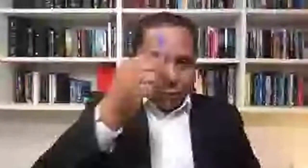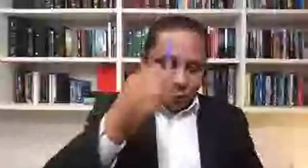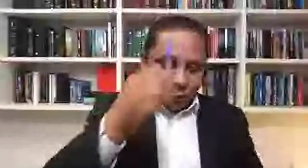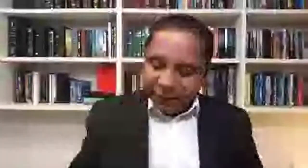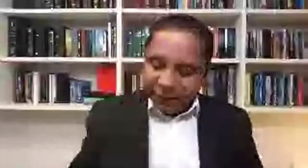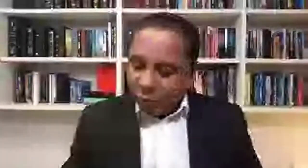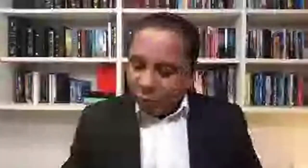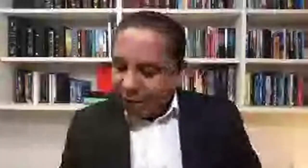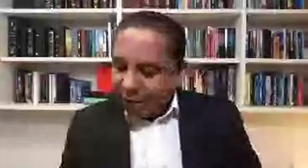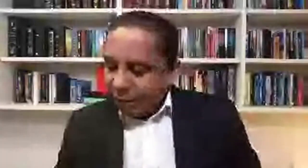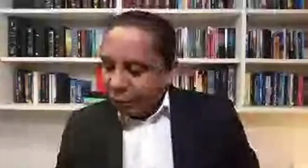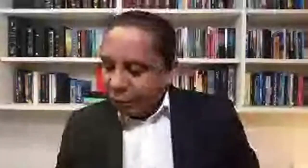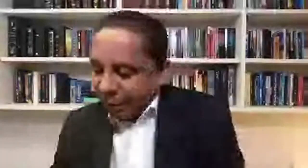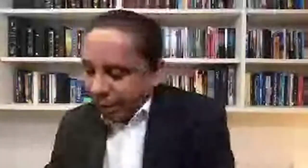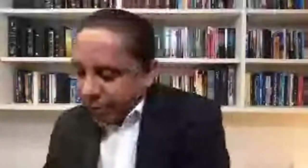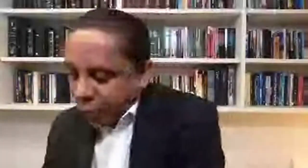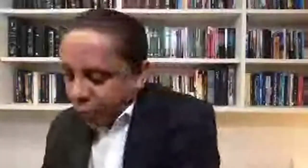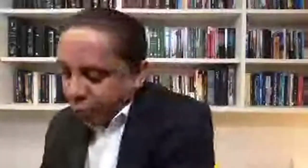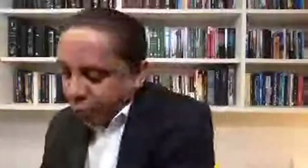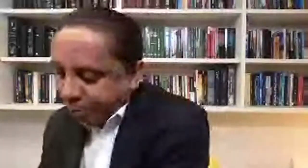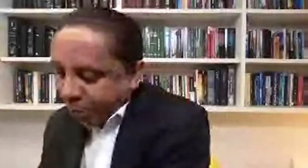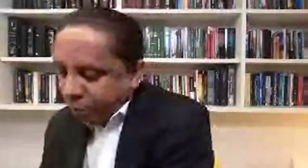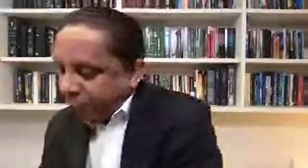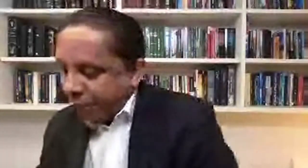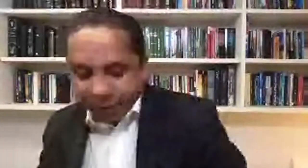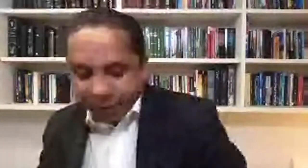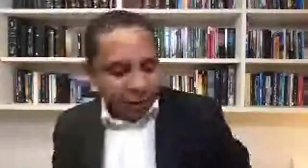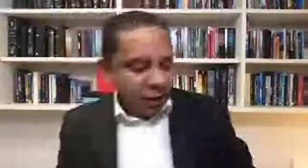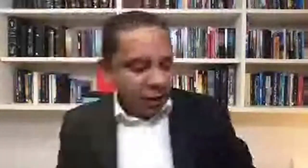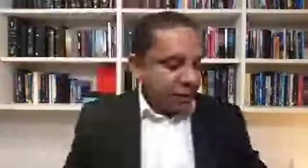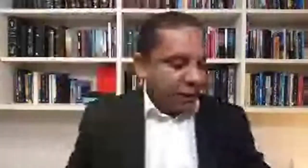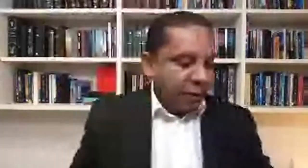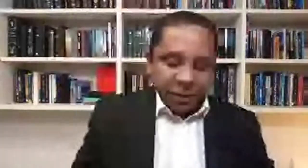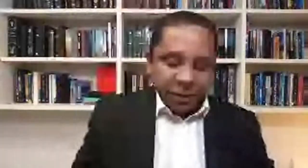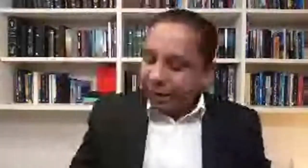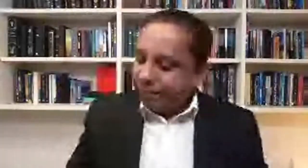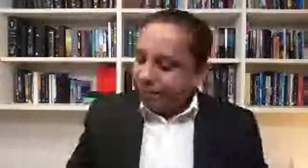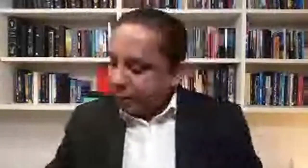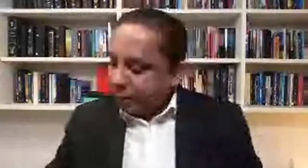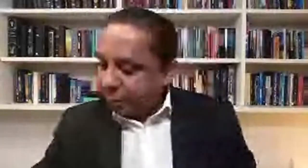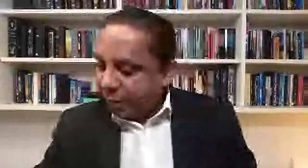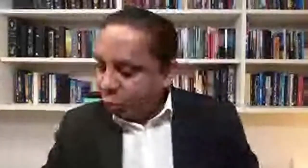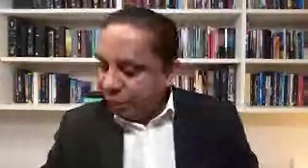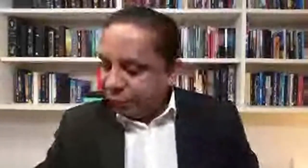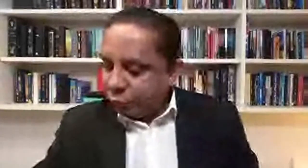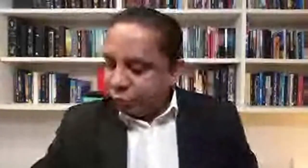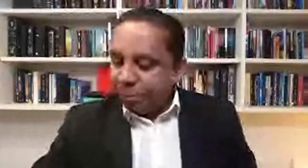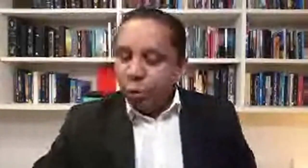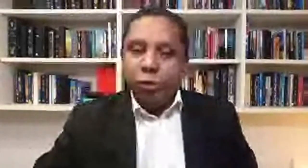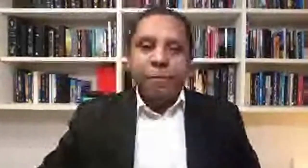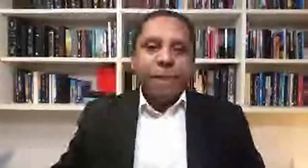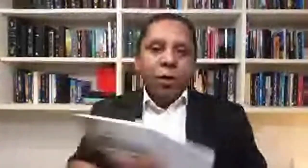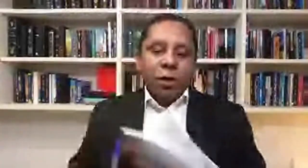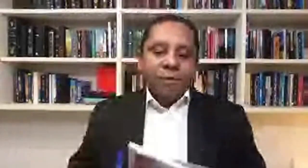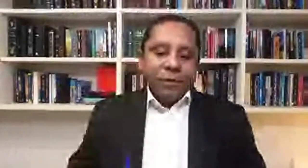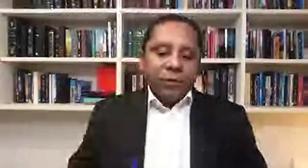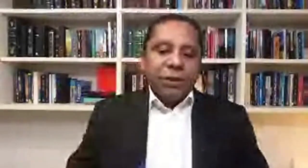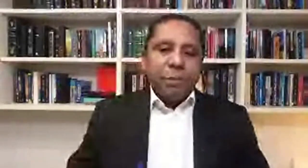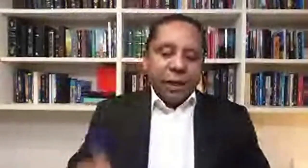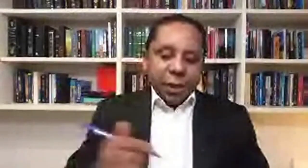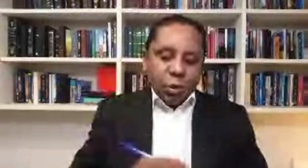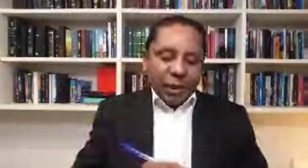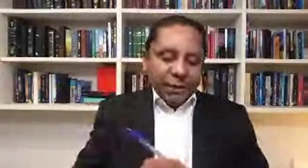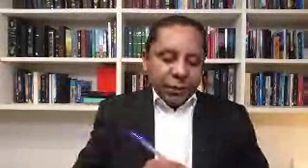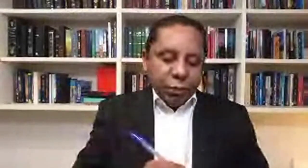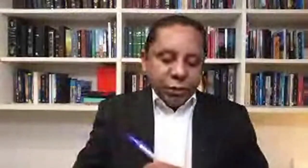caneta, como eu estou fazendo aqui agora, e você pega um papel, eu vou fazer isso exatamente aqui, deixa eu pegar um livro de apoio, ó,